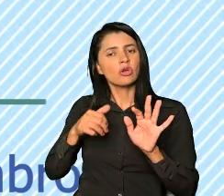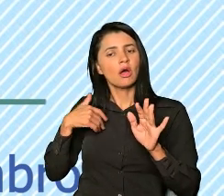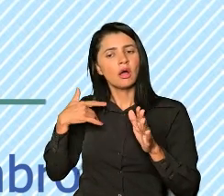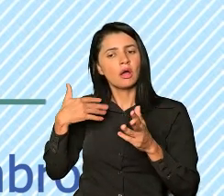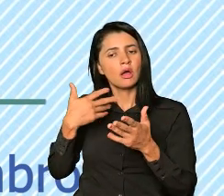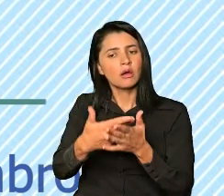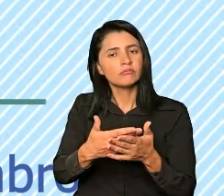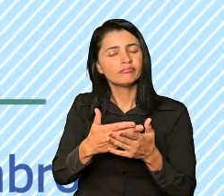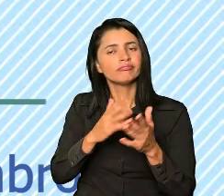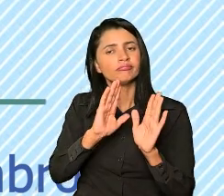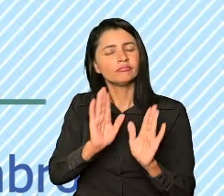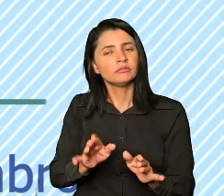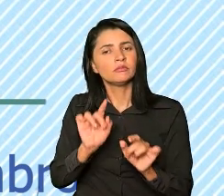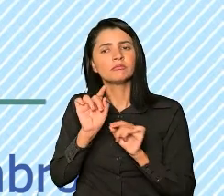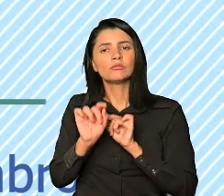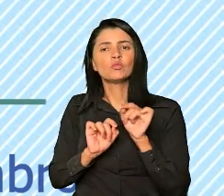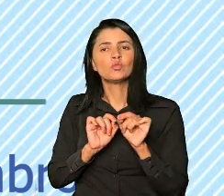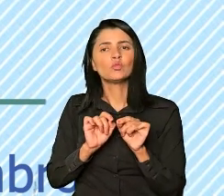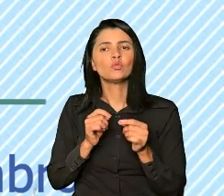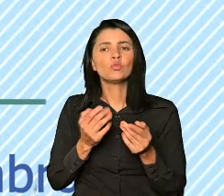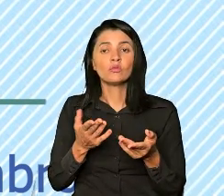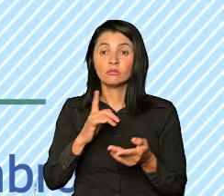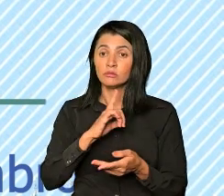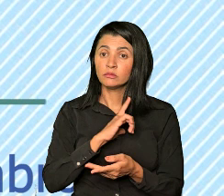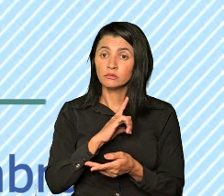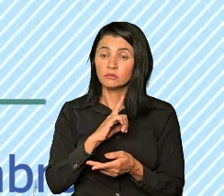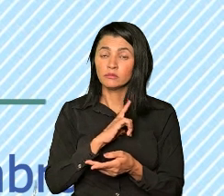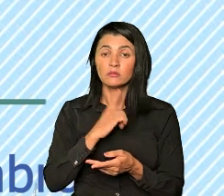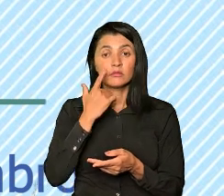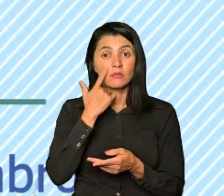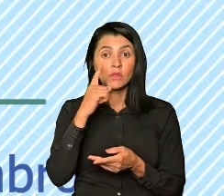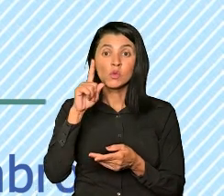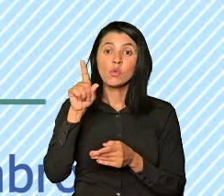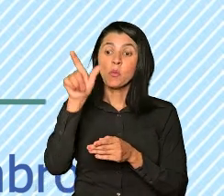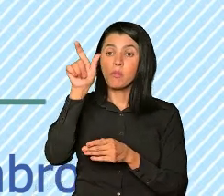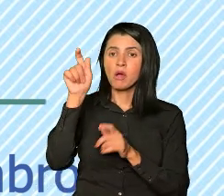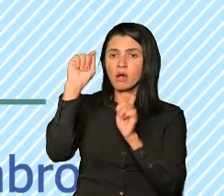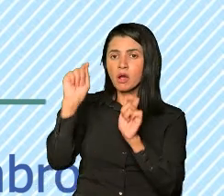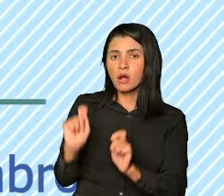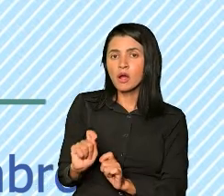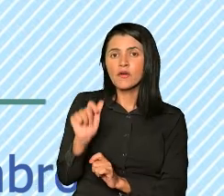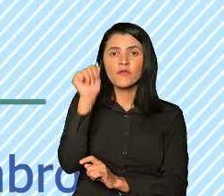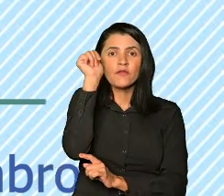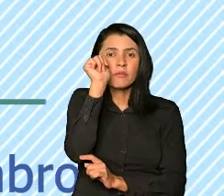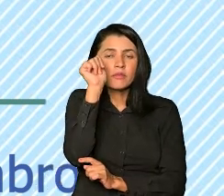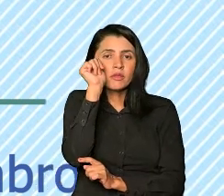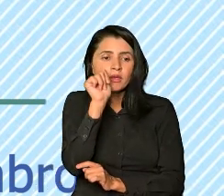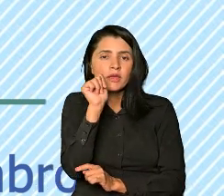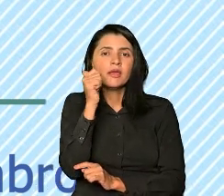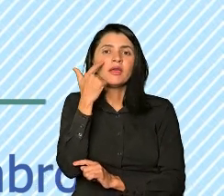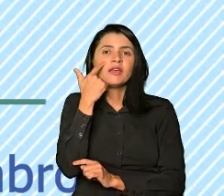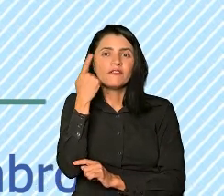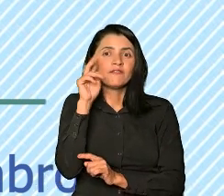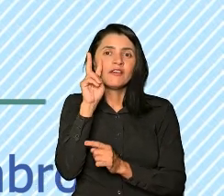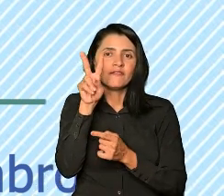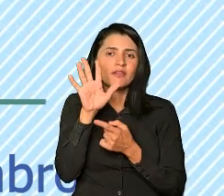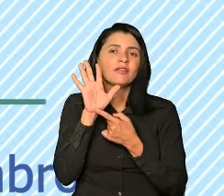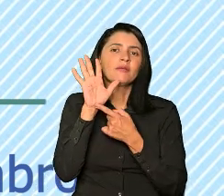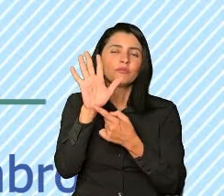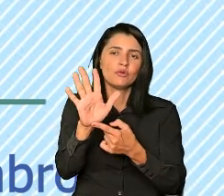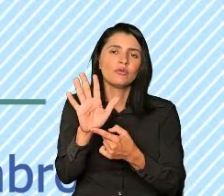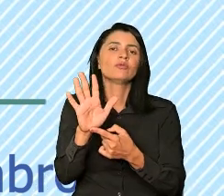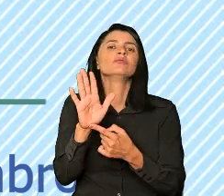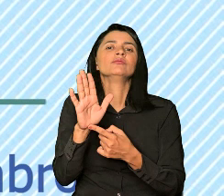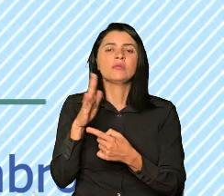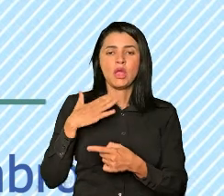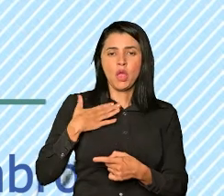tempo para que tivéssemos uma escultura feminina e ainda um busto, que nós vamos ver daqui a pouco. É o busto